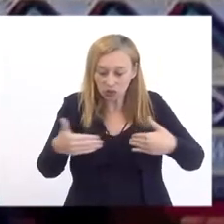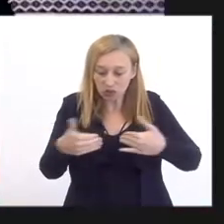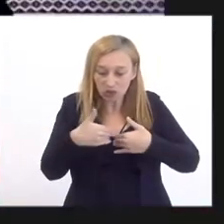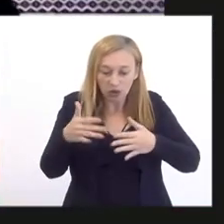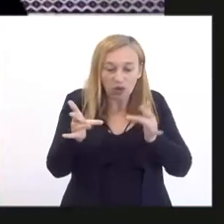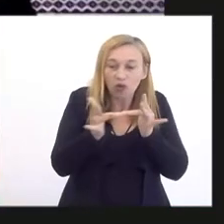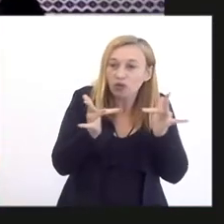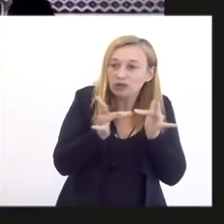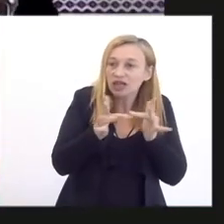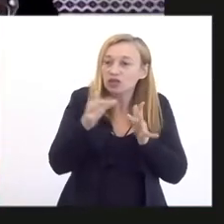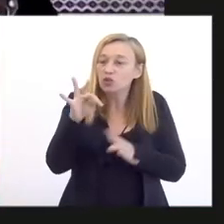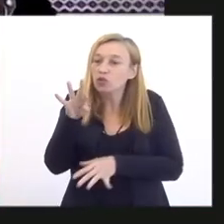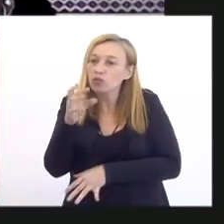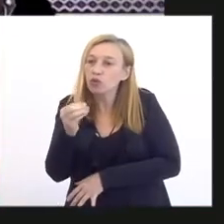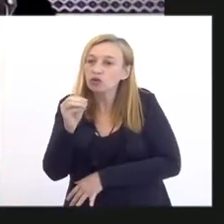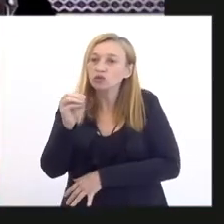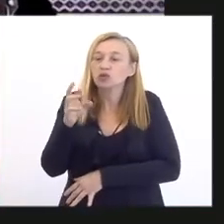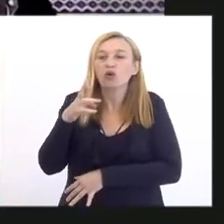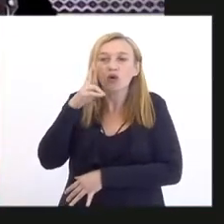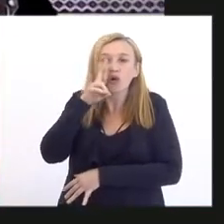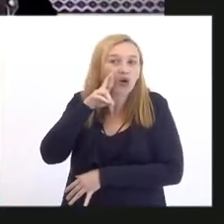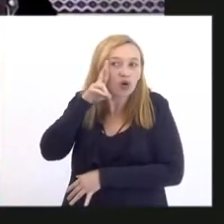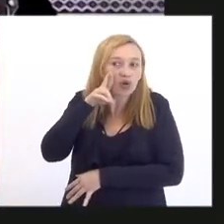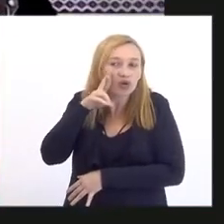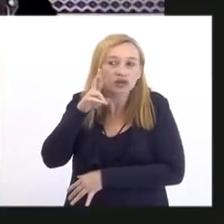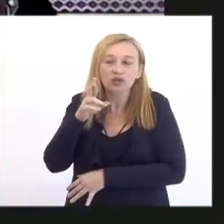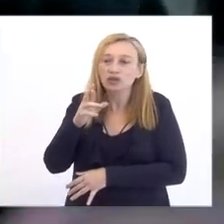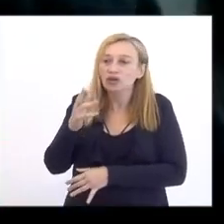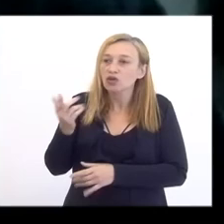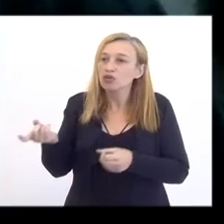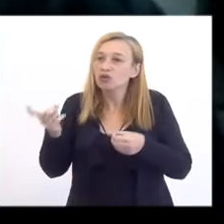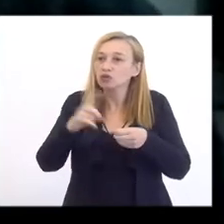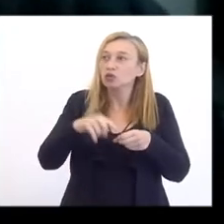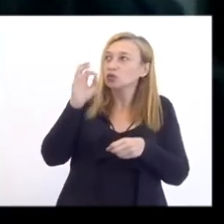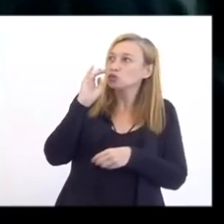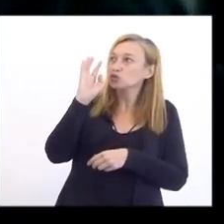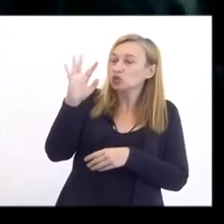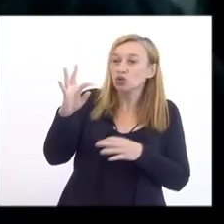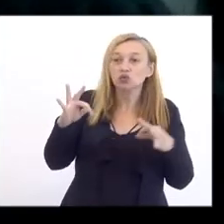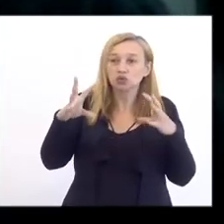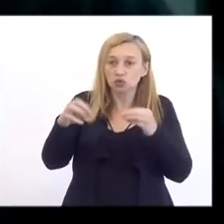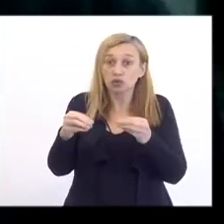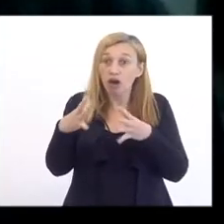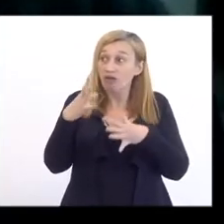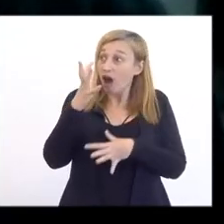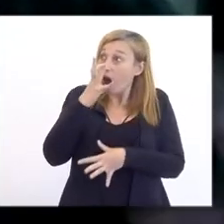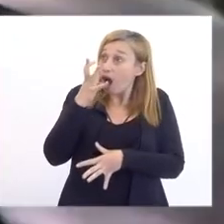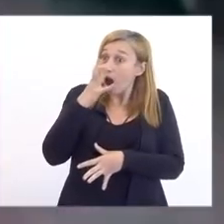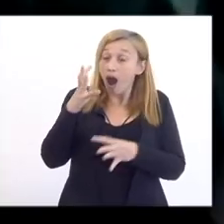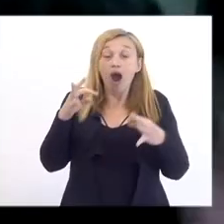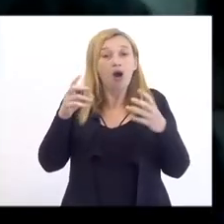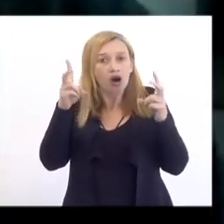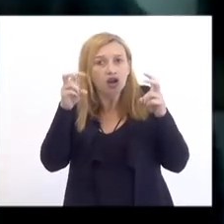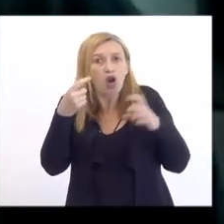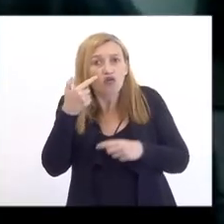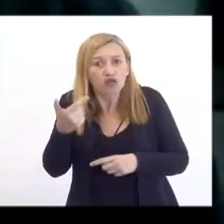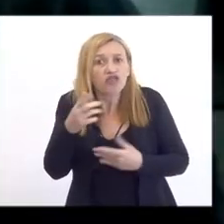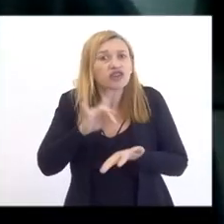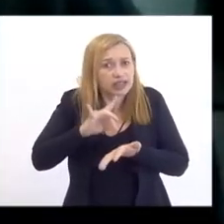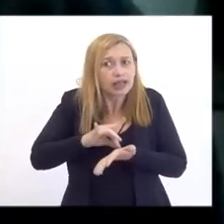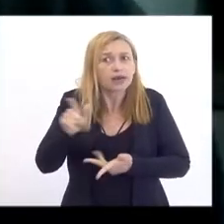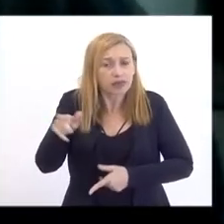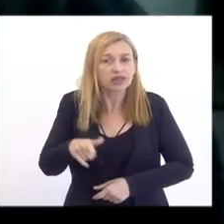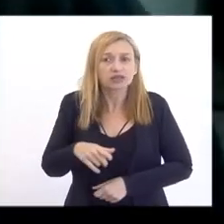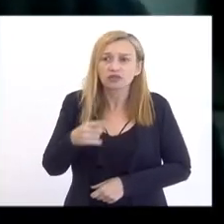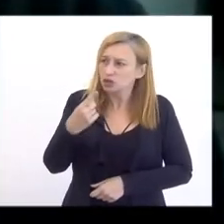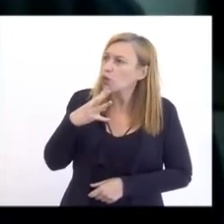boto rosa. Depois de algumas vezes, voltou o apetite, o sono. Fiquei super impressionado com isso. Eu vi realmente isso.